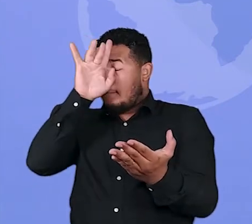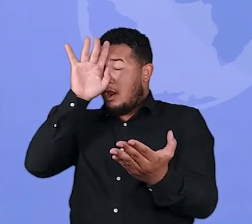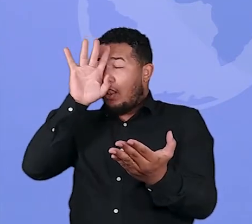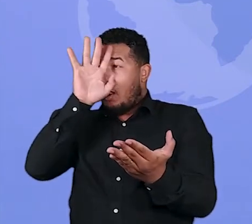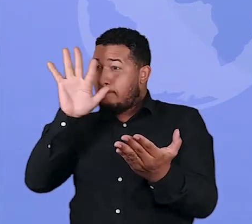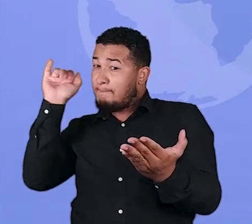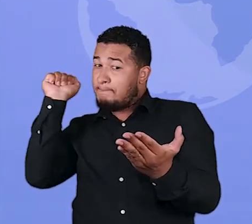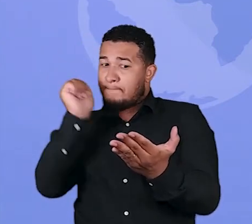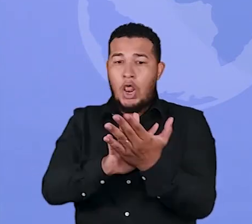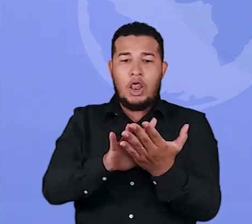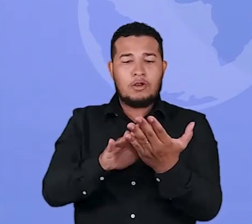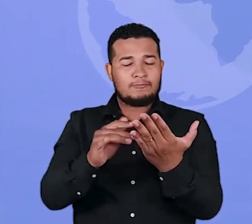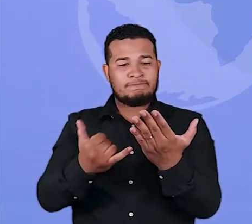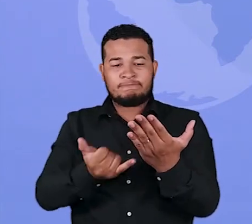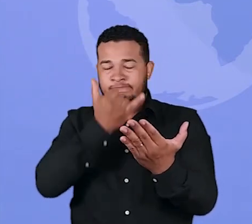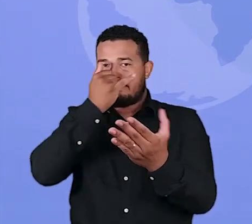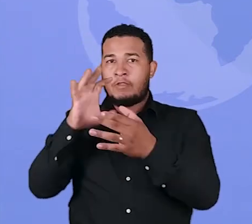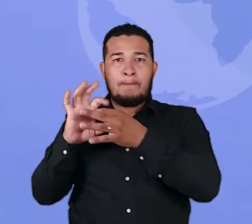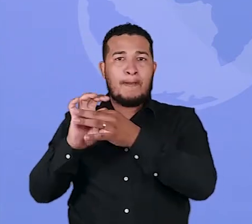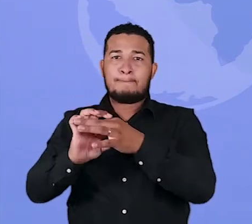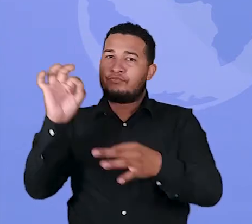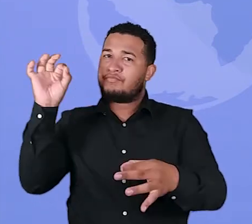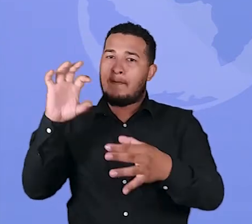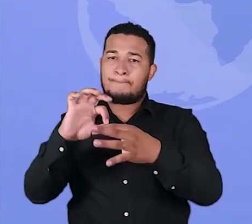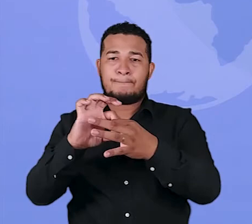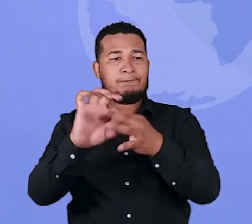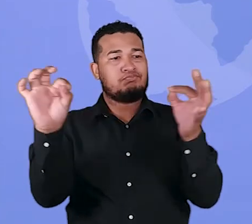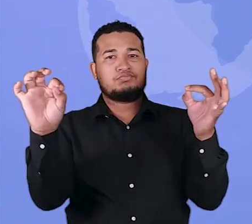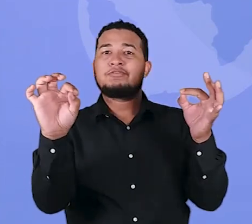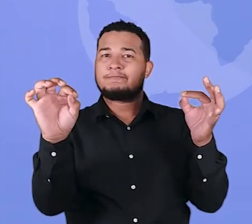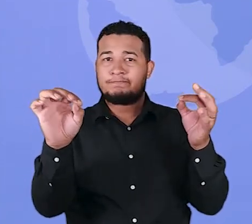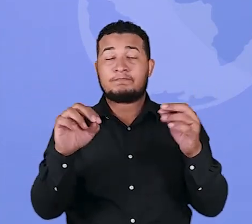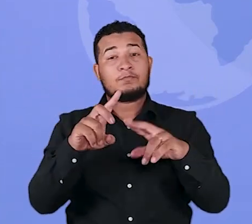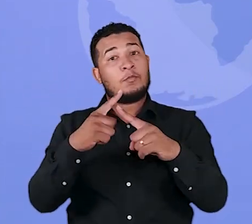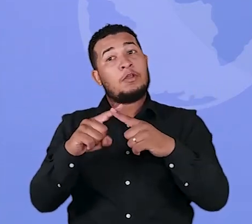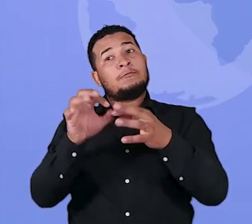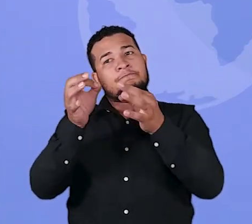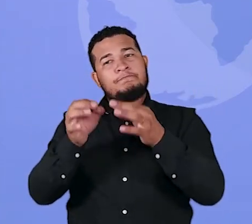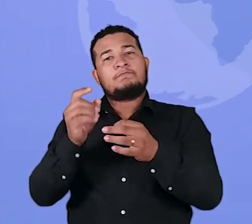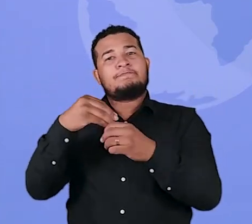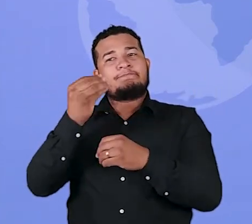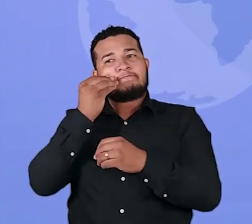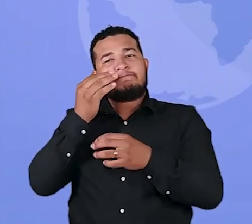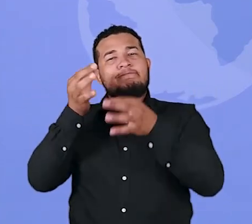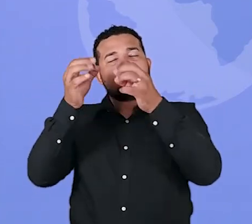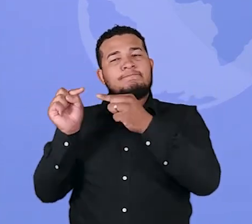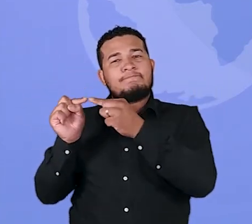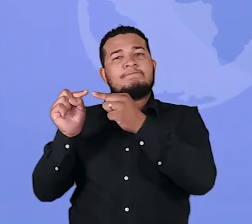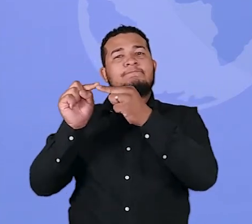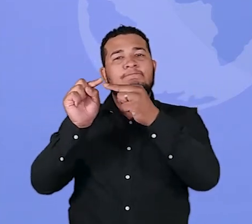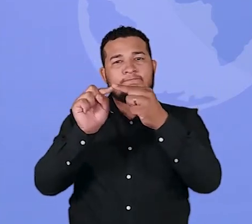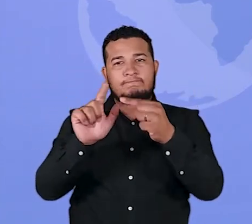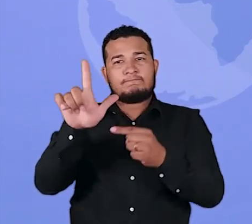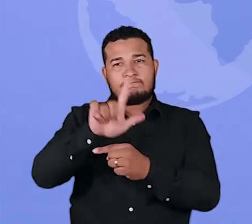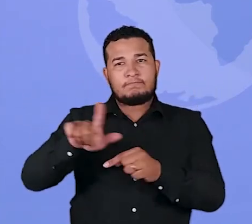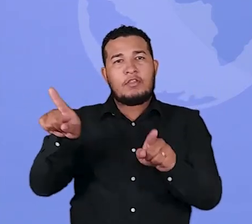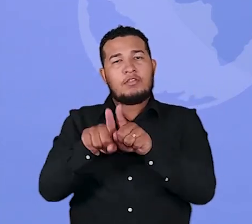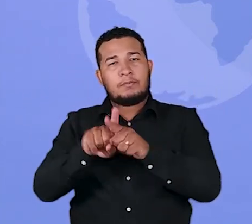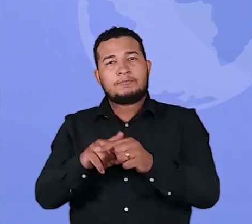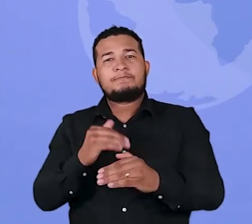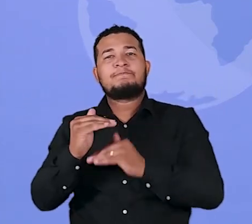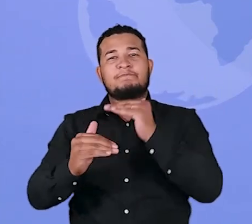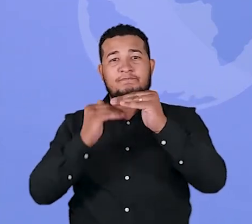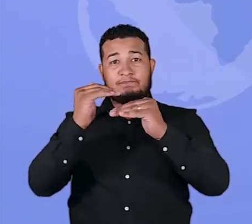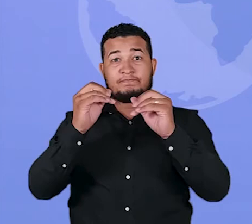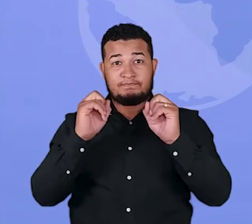vez e acaba fazendo textos incoerentes. O ideal é você fazer algo certinho, lógico e